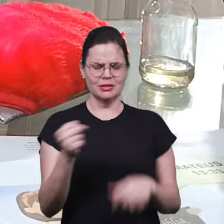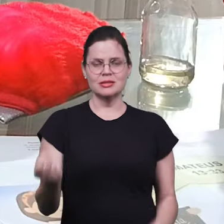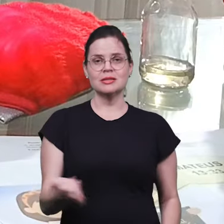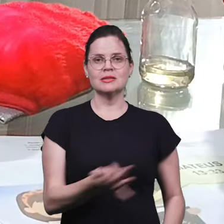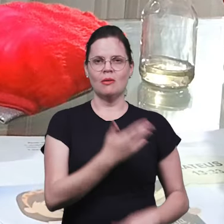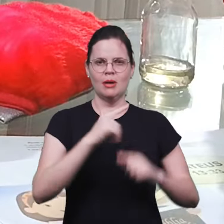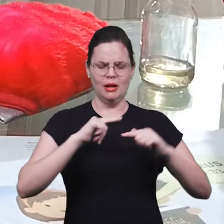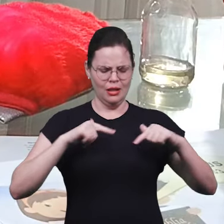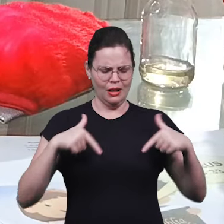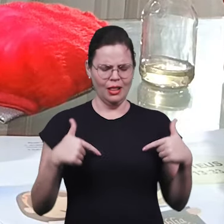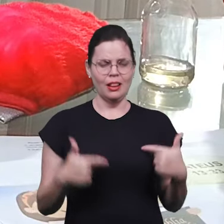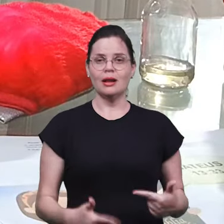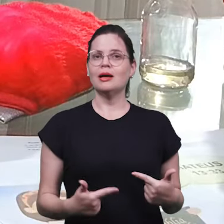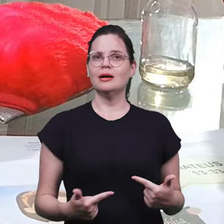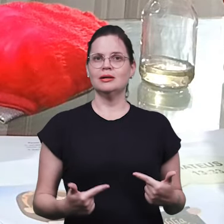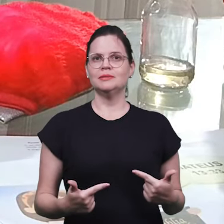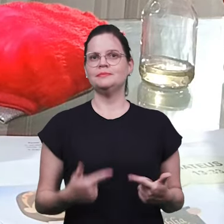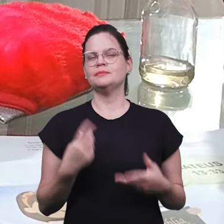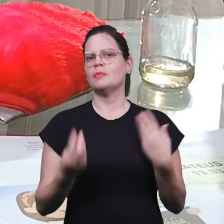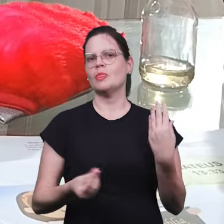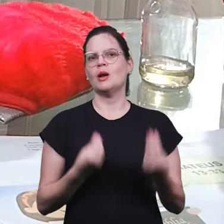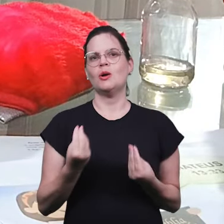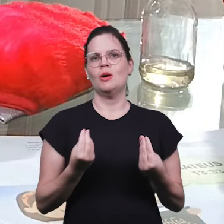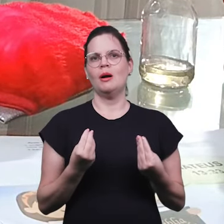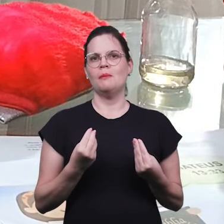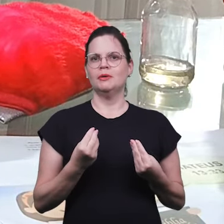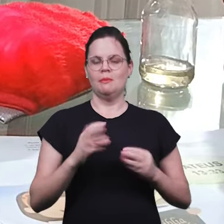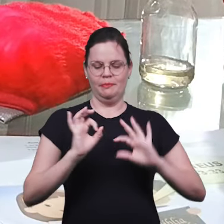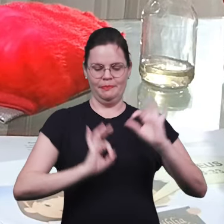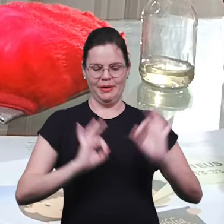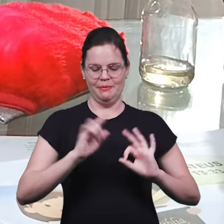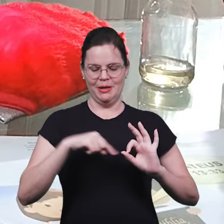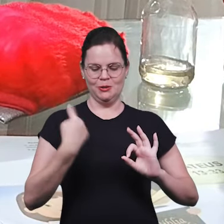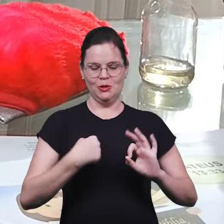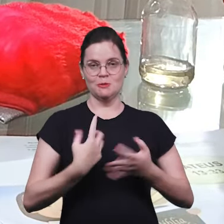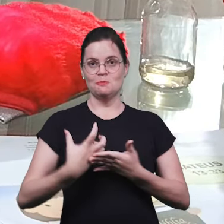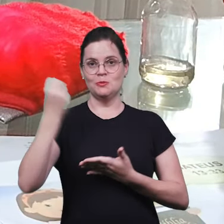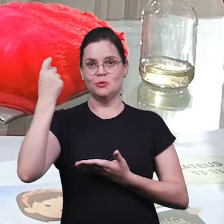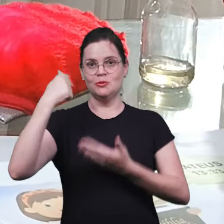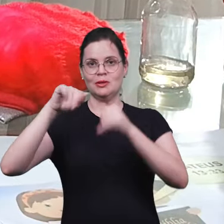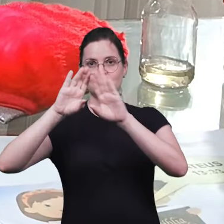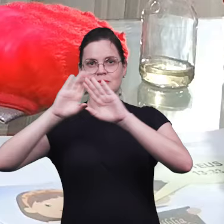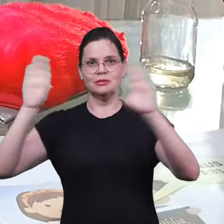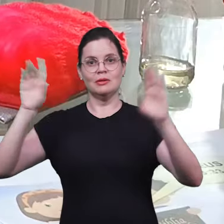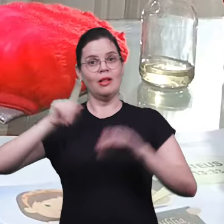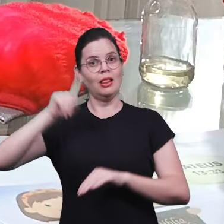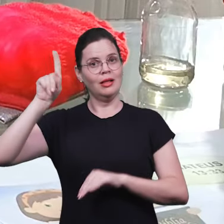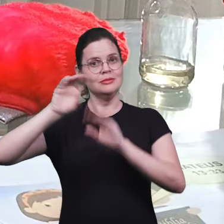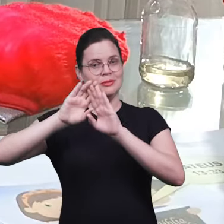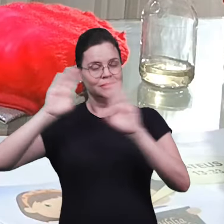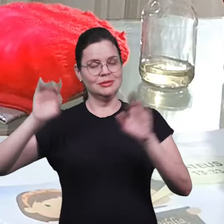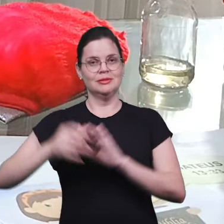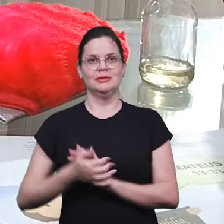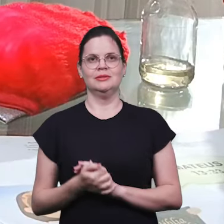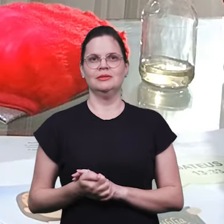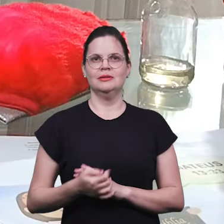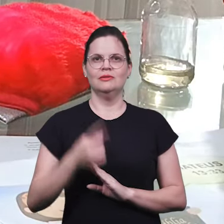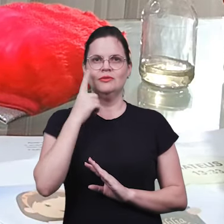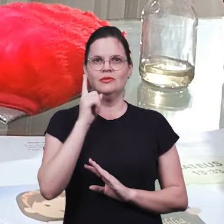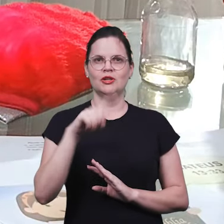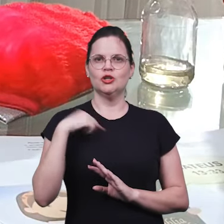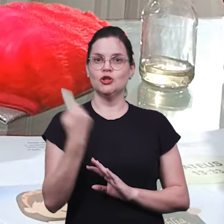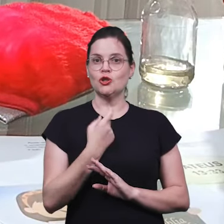Ela age no nosso coração, olha, nos preparando para morar com o Senhor lá na eternidade, lá no céu.